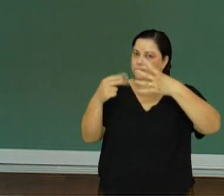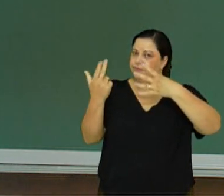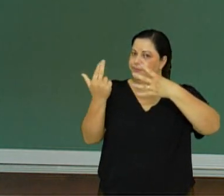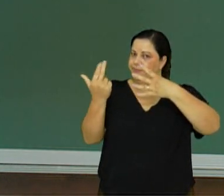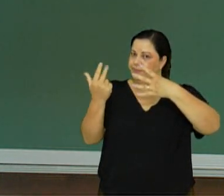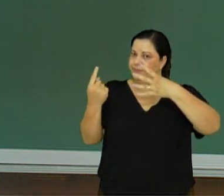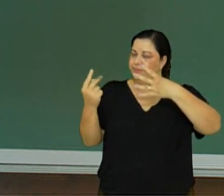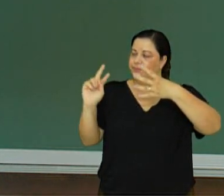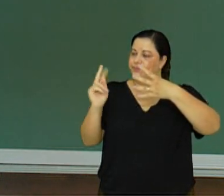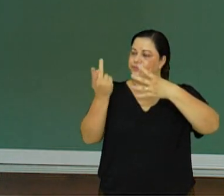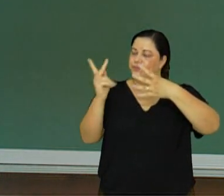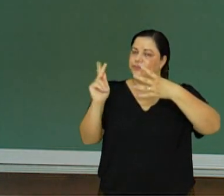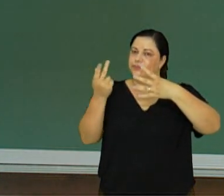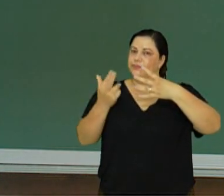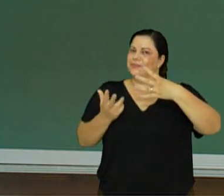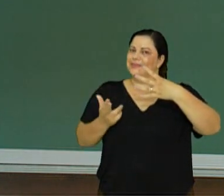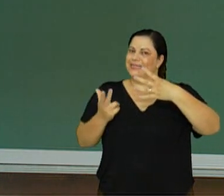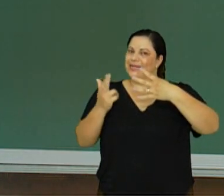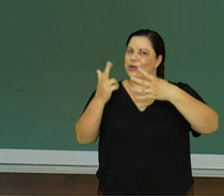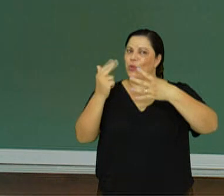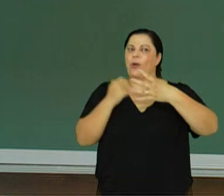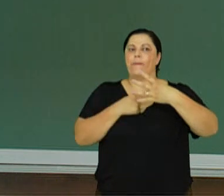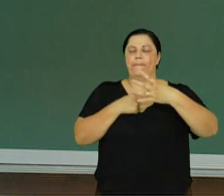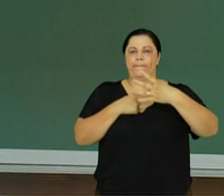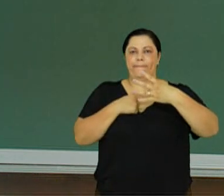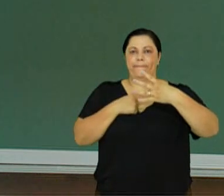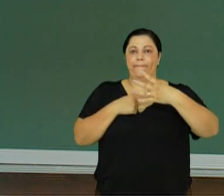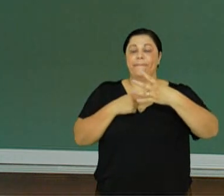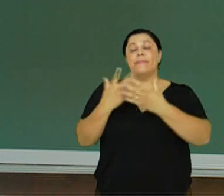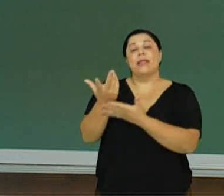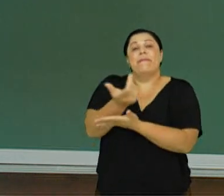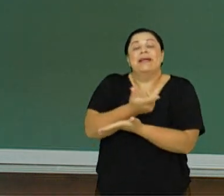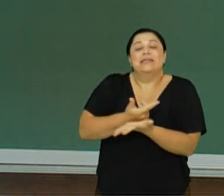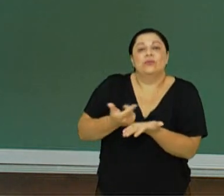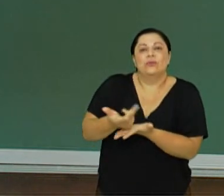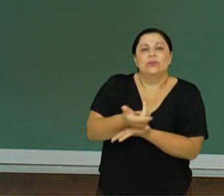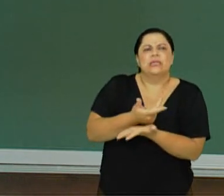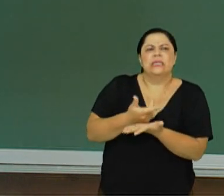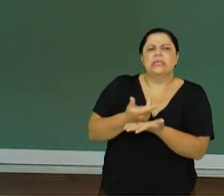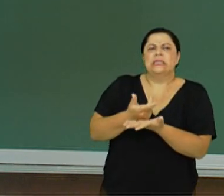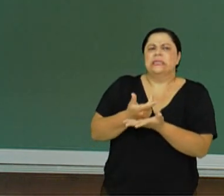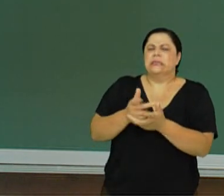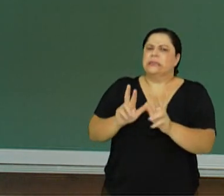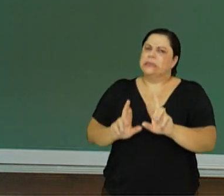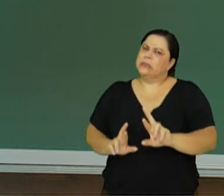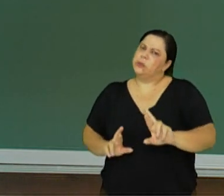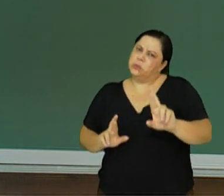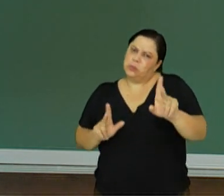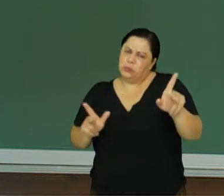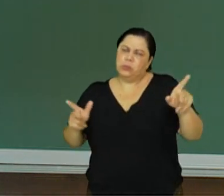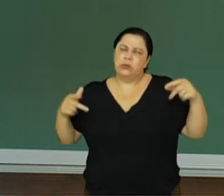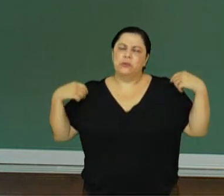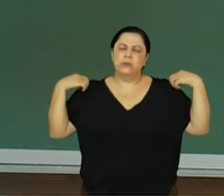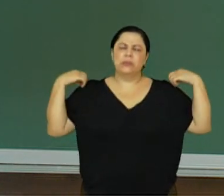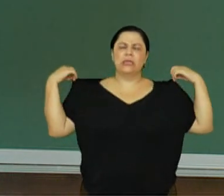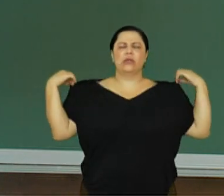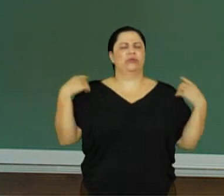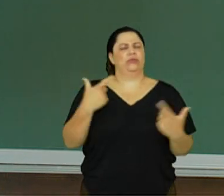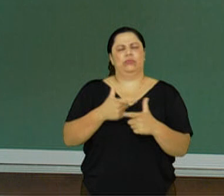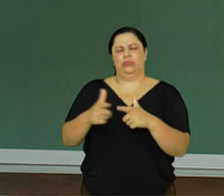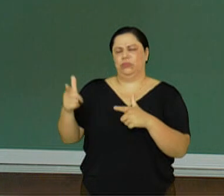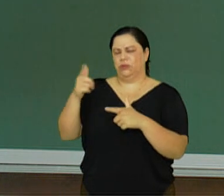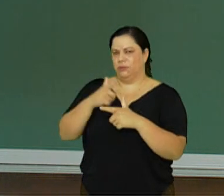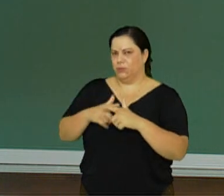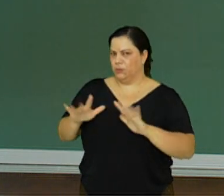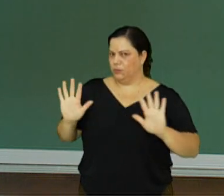altura. Apesar que no desenho, isso é normal acontecer, está um pouquinho desconfigurado. Então significa que aqui